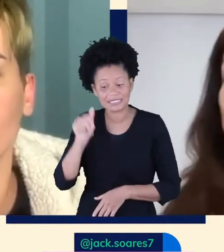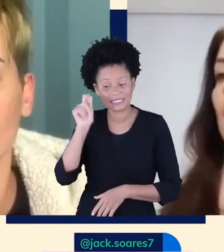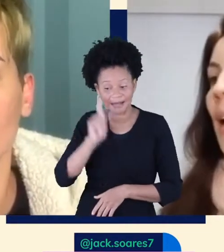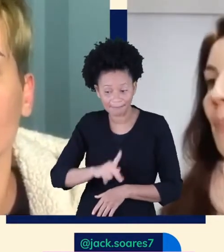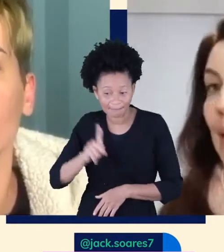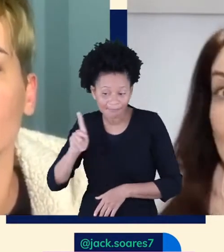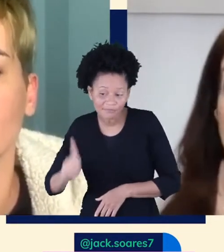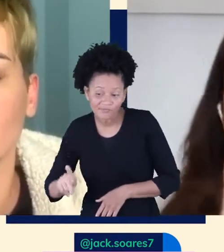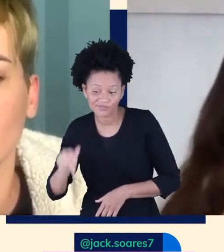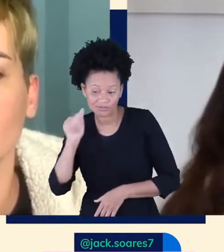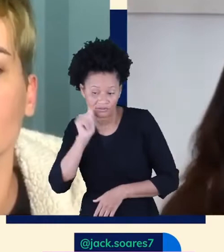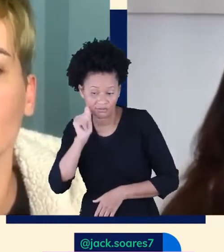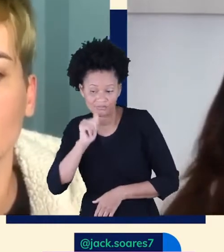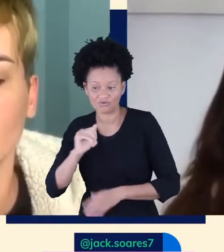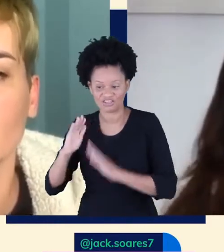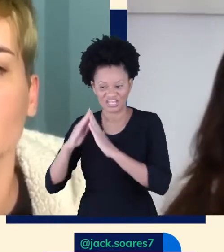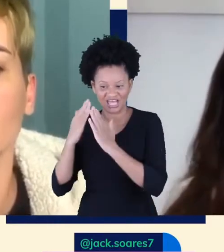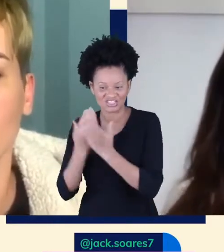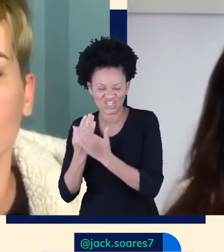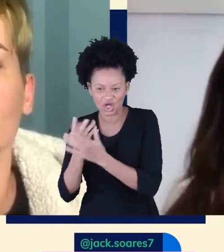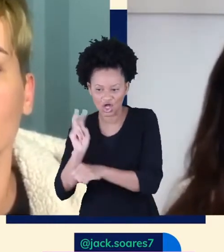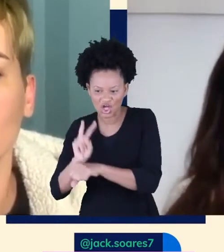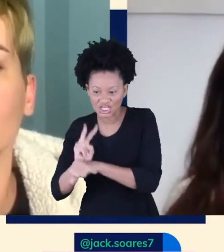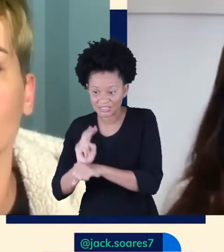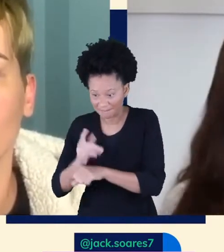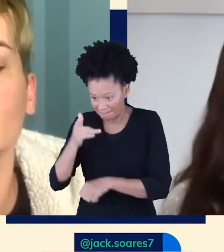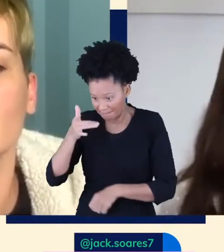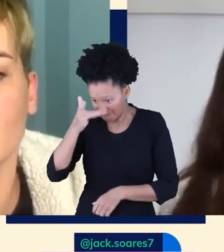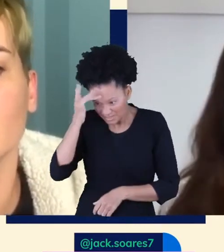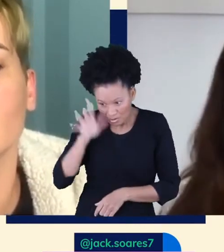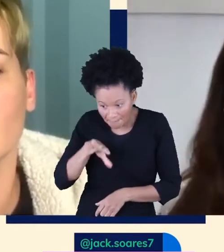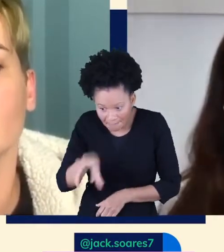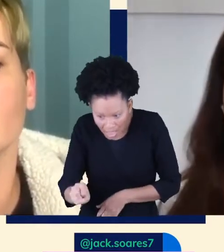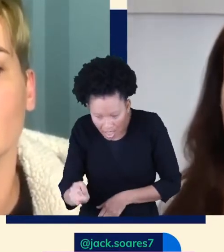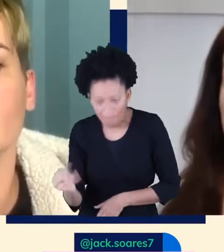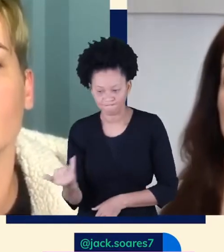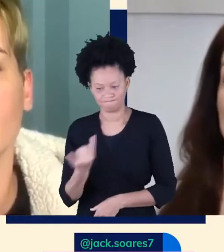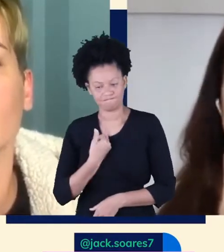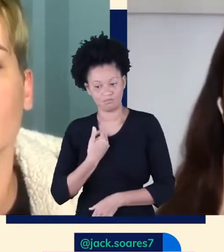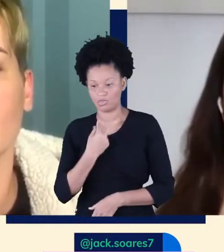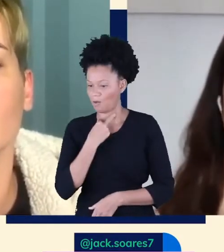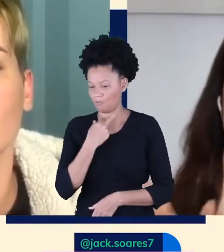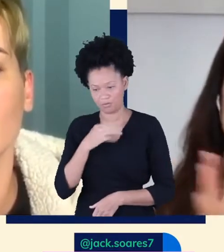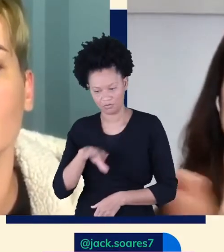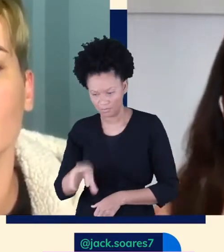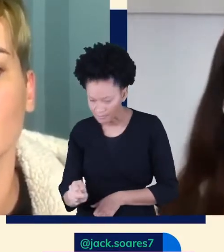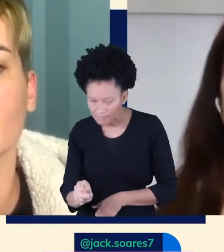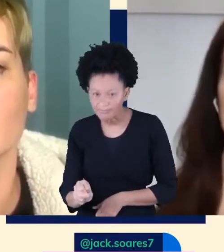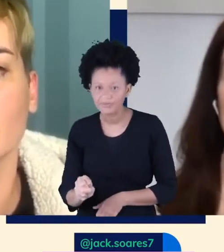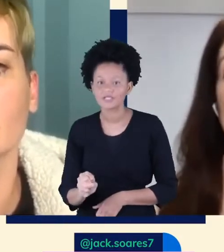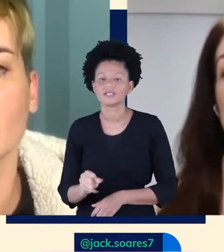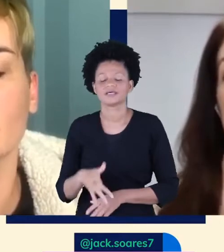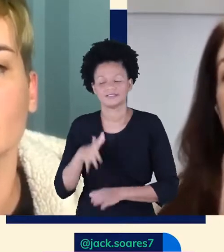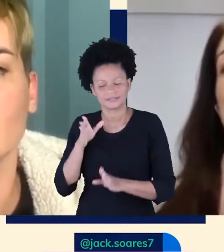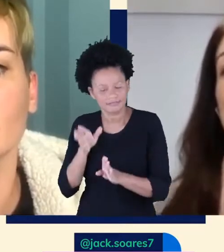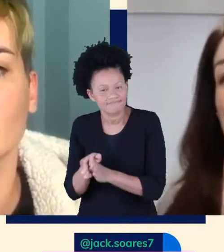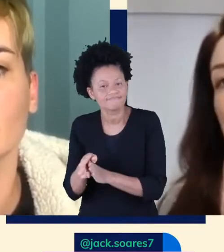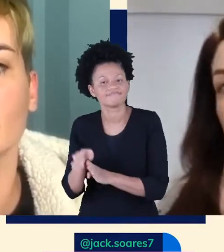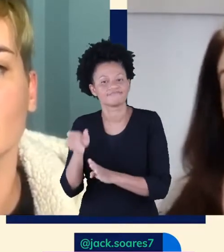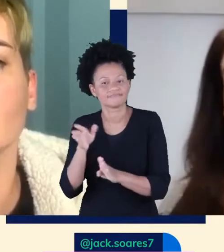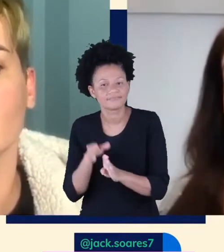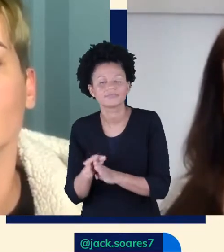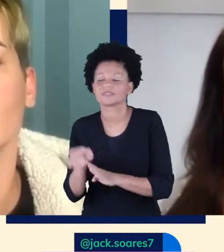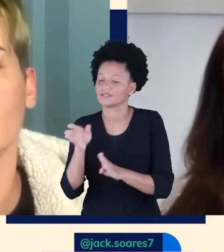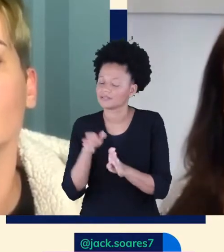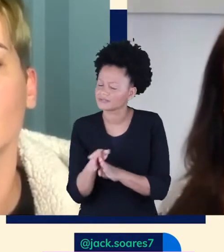alguém pegar, te pedir segredo, você pode contar para mim, porque esse adulto não pode fazer isso. Então, toda hora e todo momento é momento